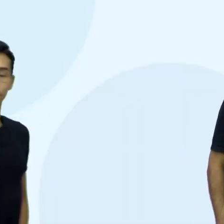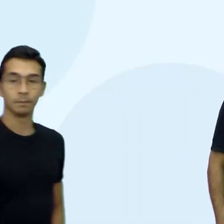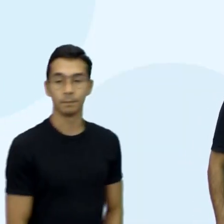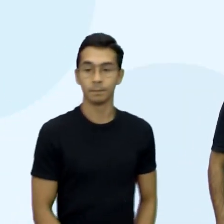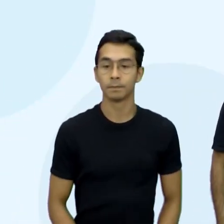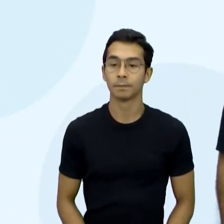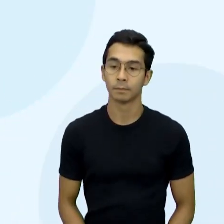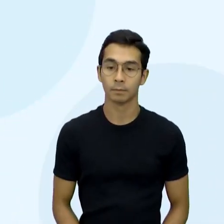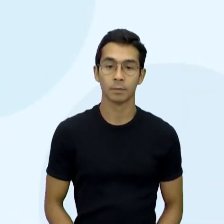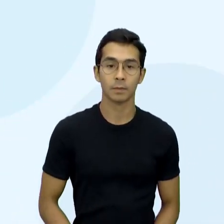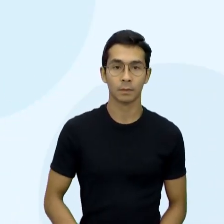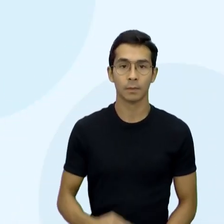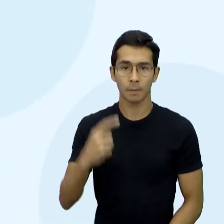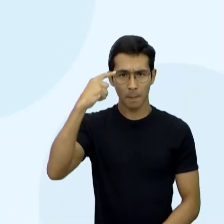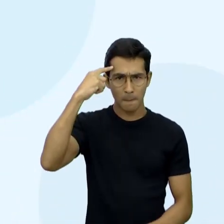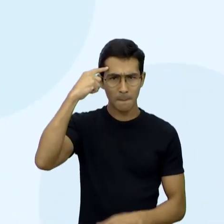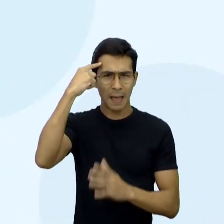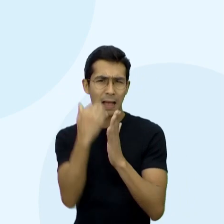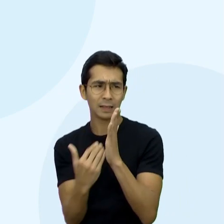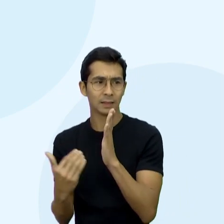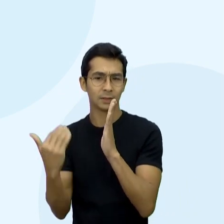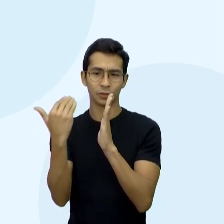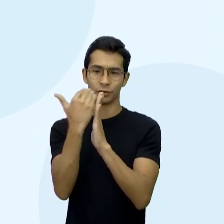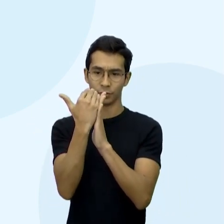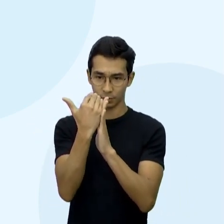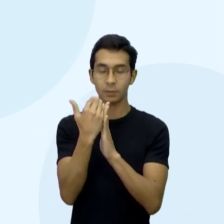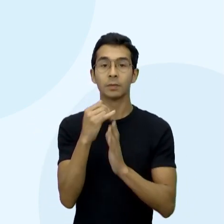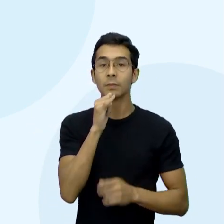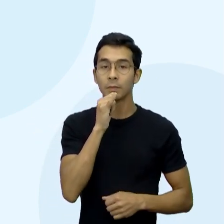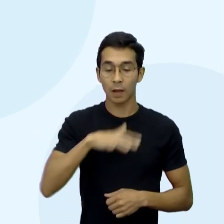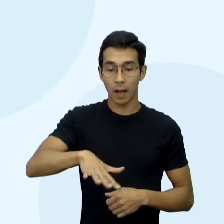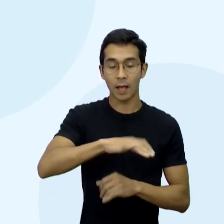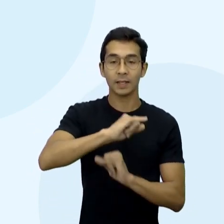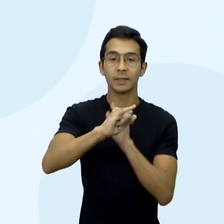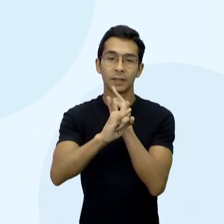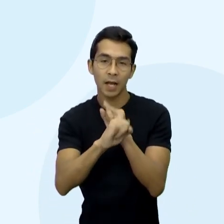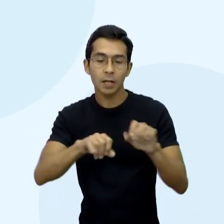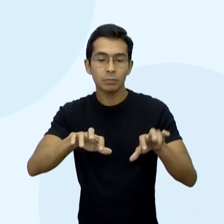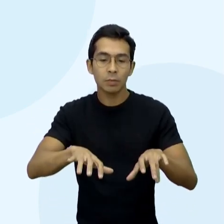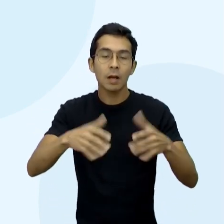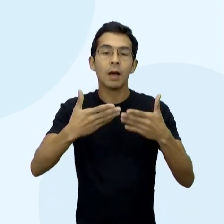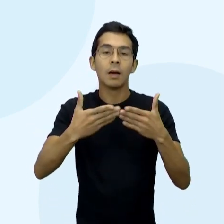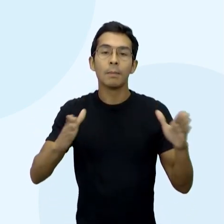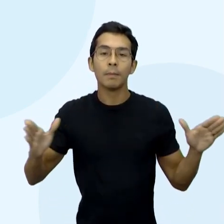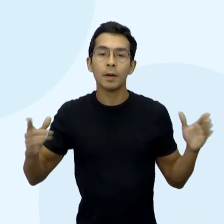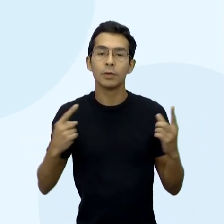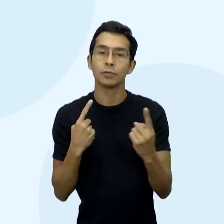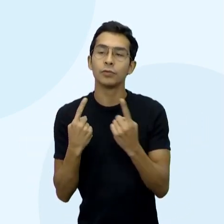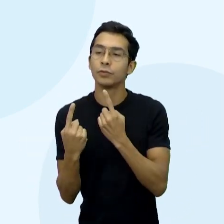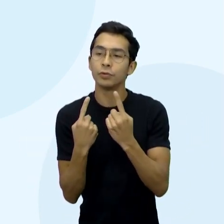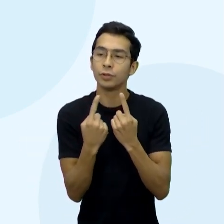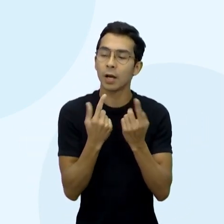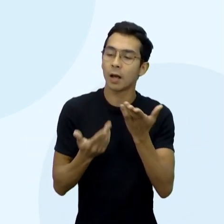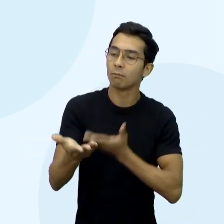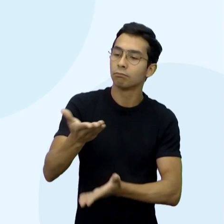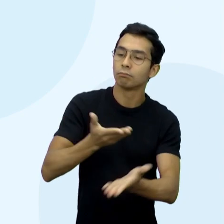O questionamento que eu faço é, como tornar o ambiente virtual um lugar mais aberto ao diálogo e menos propenso